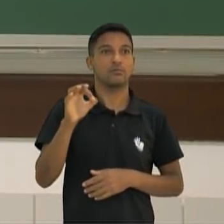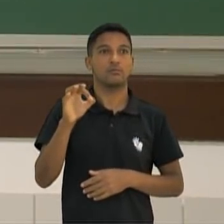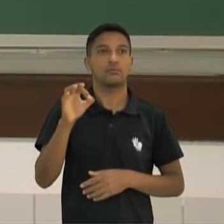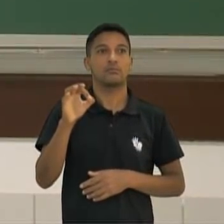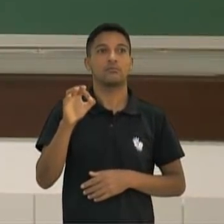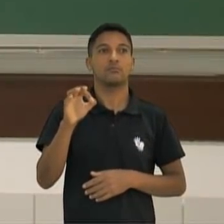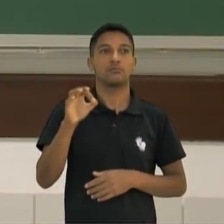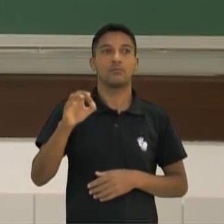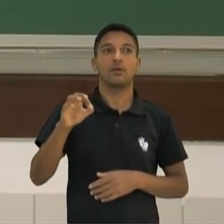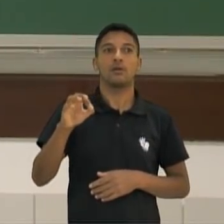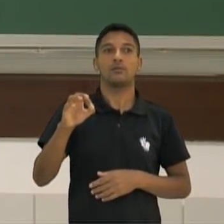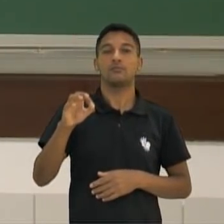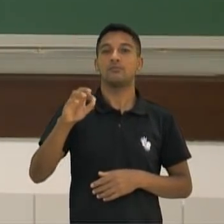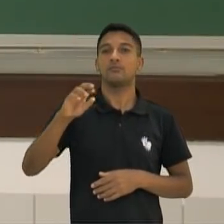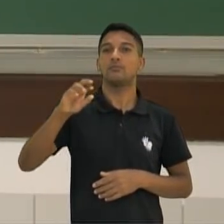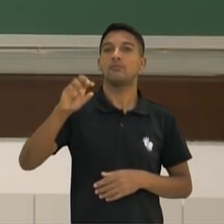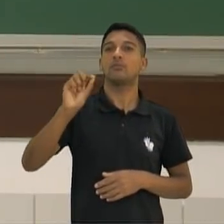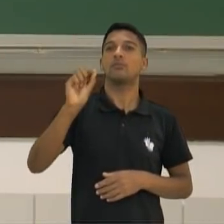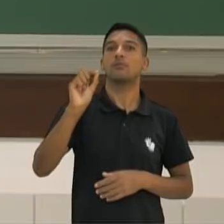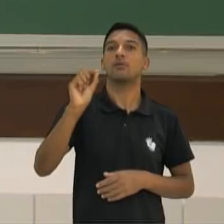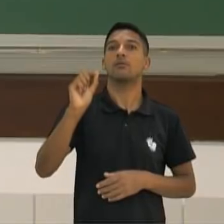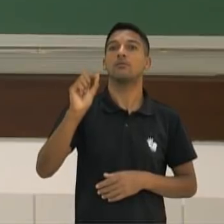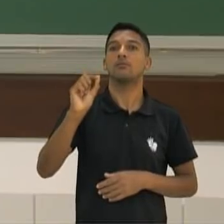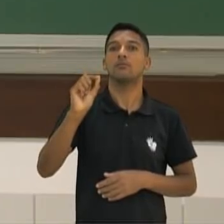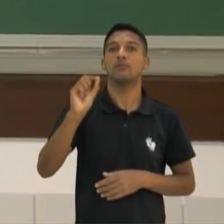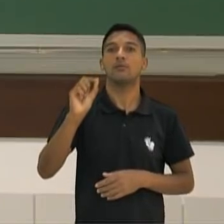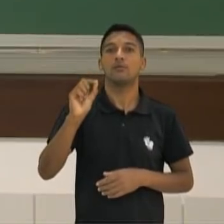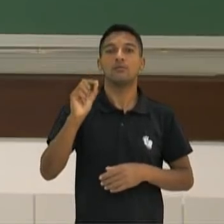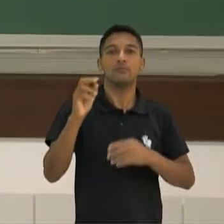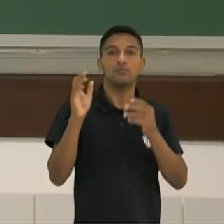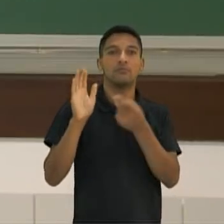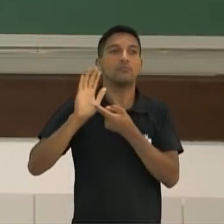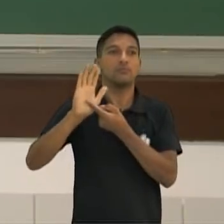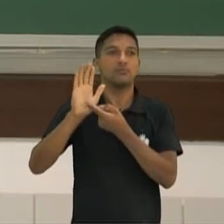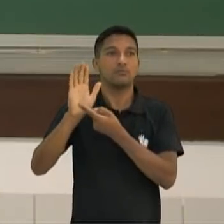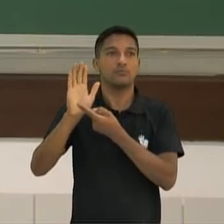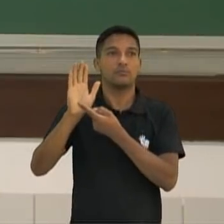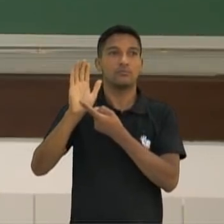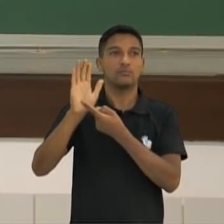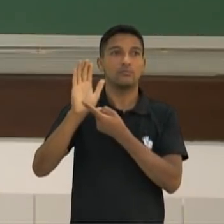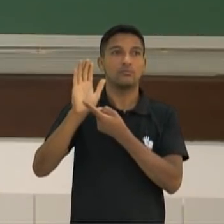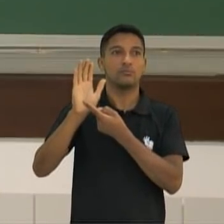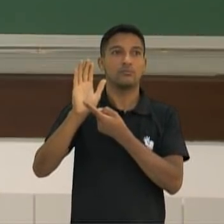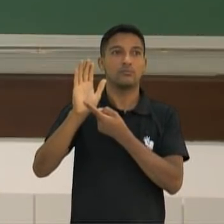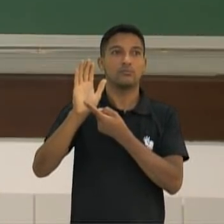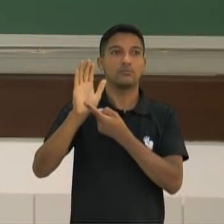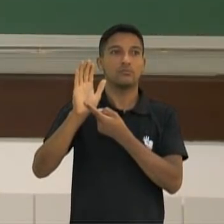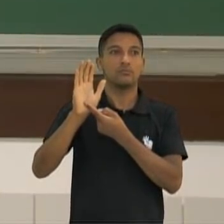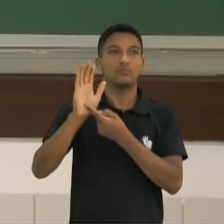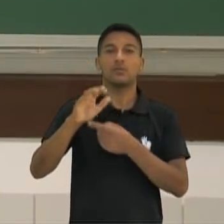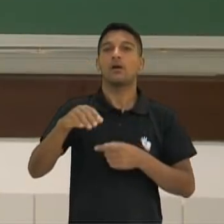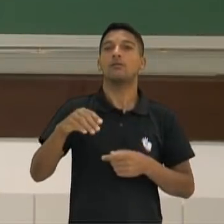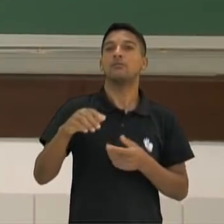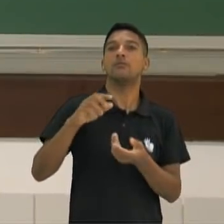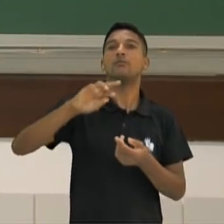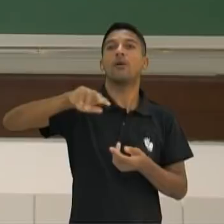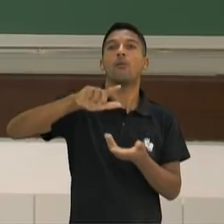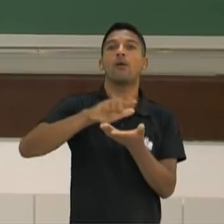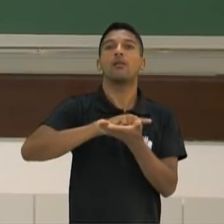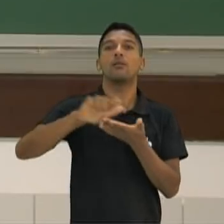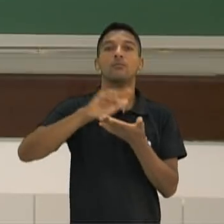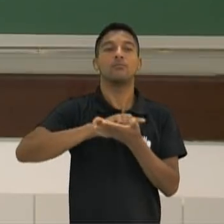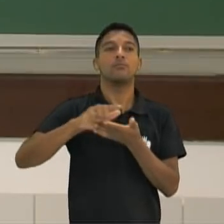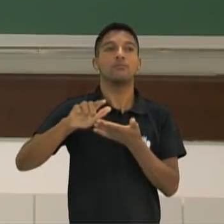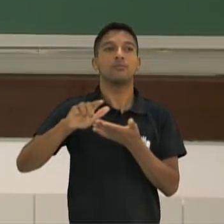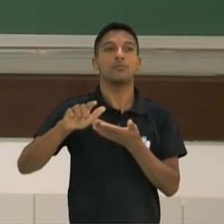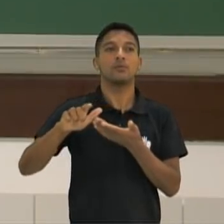muitas vezes a água dilui esse efeito visual, o que causa uma certa tranquilidade àqueles